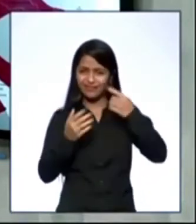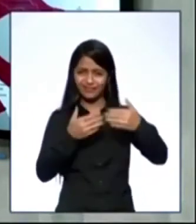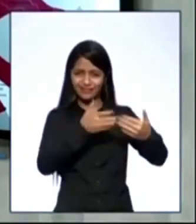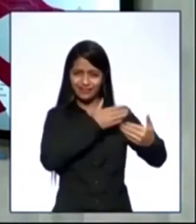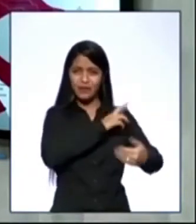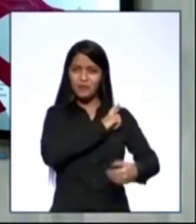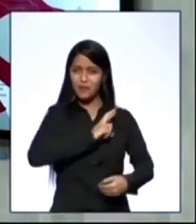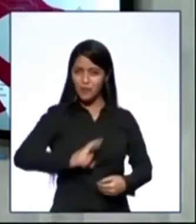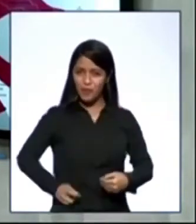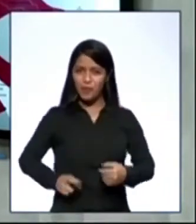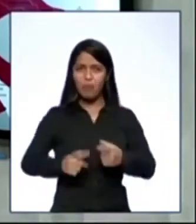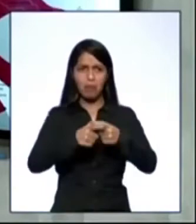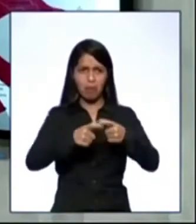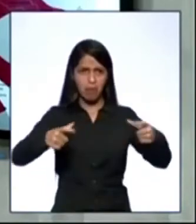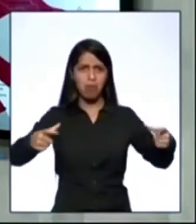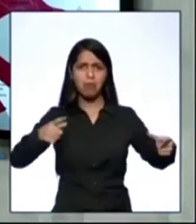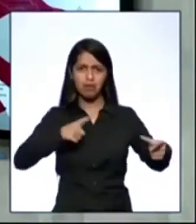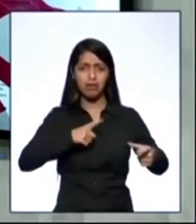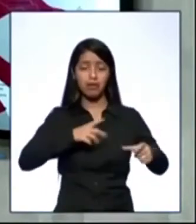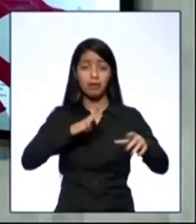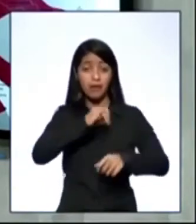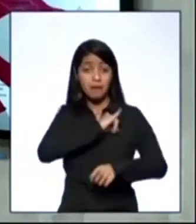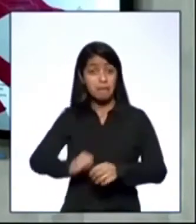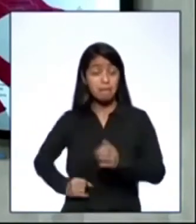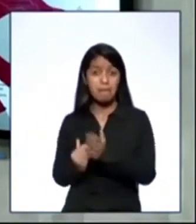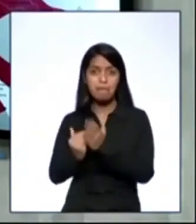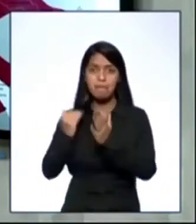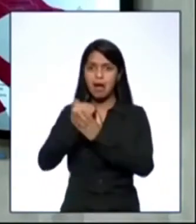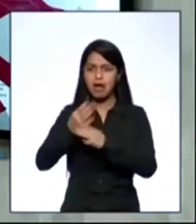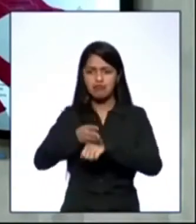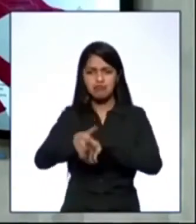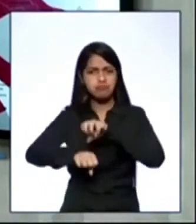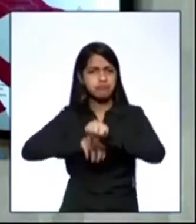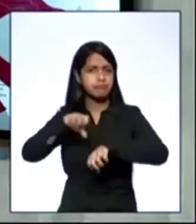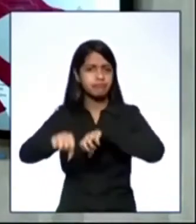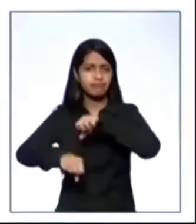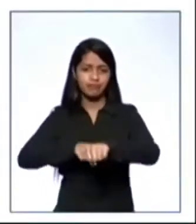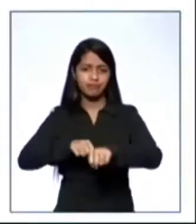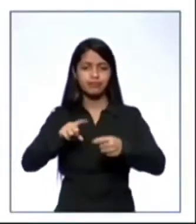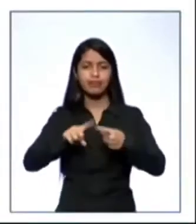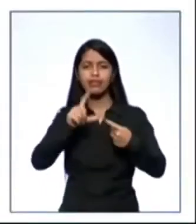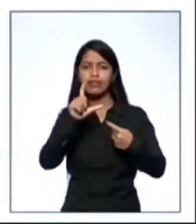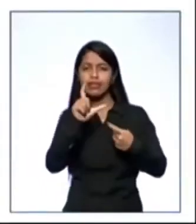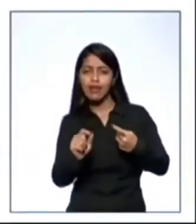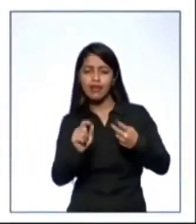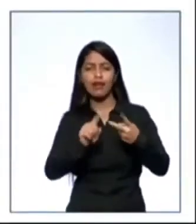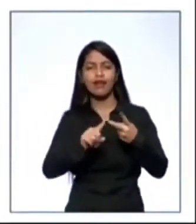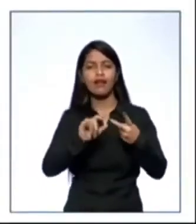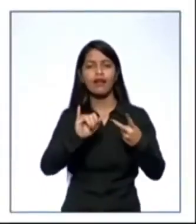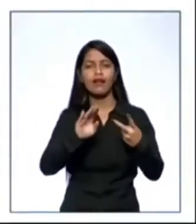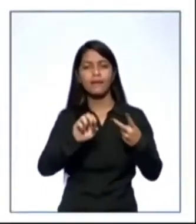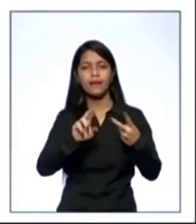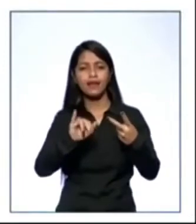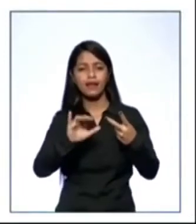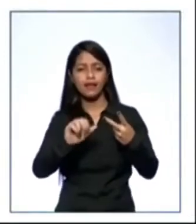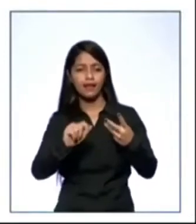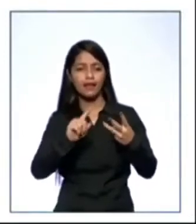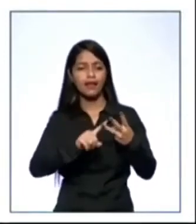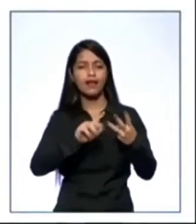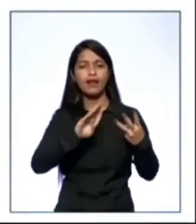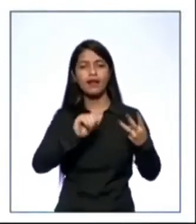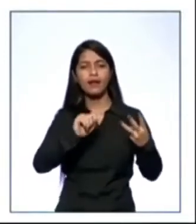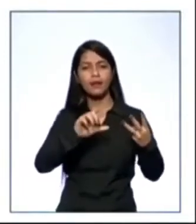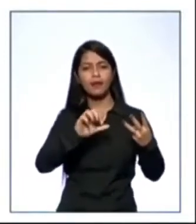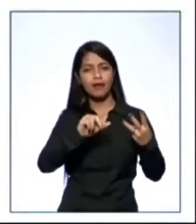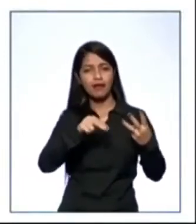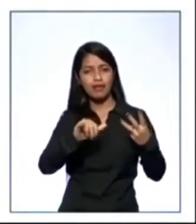são algumas conquistas a mais do Império Romano. Gente, Península Itálica, Península Ibérica, Península Balcânica, Ásia Menor,